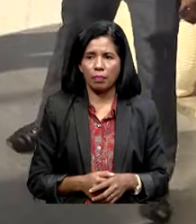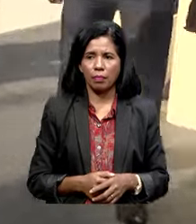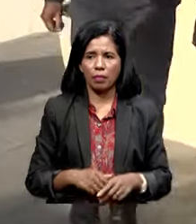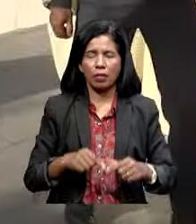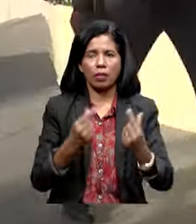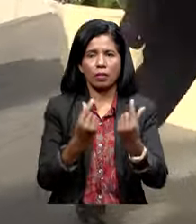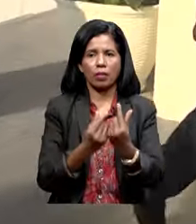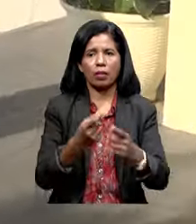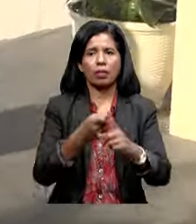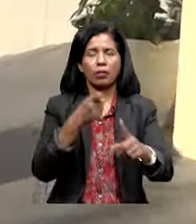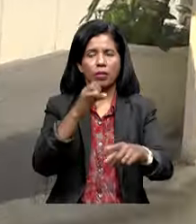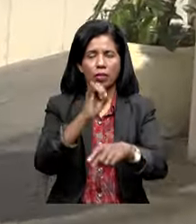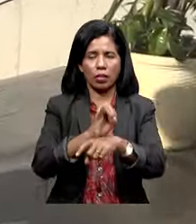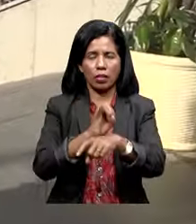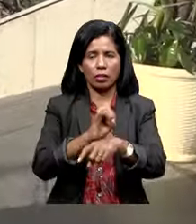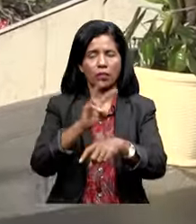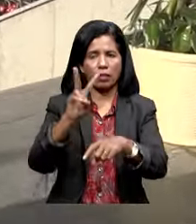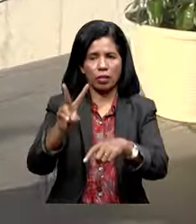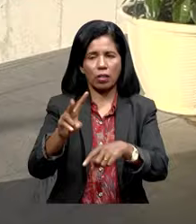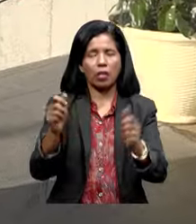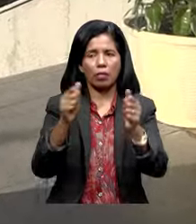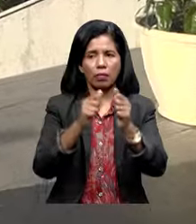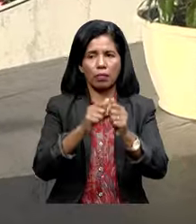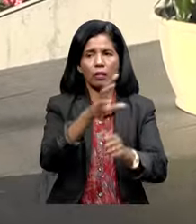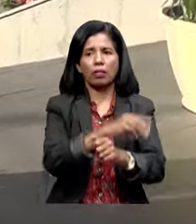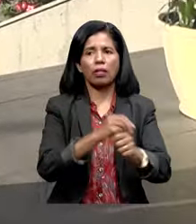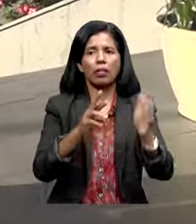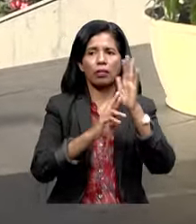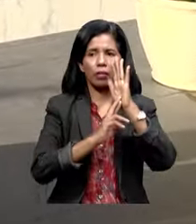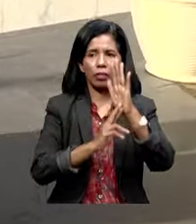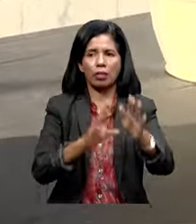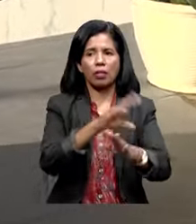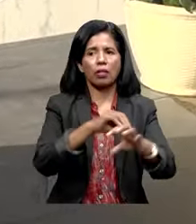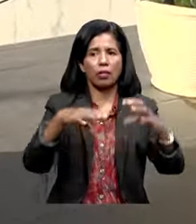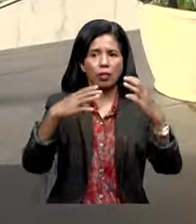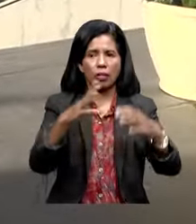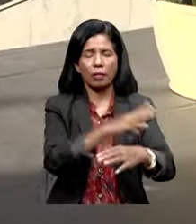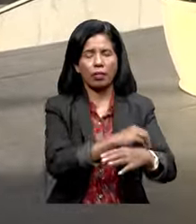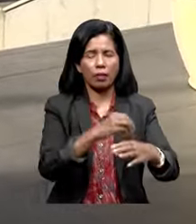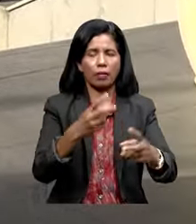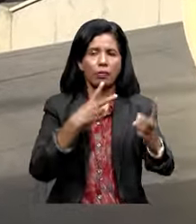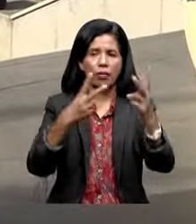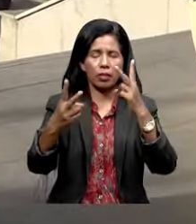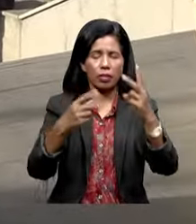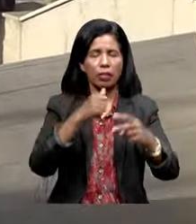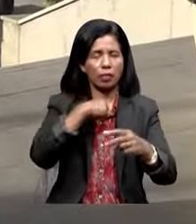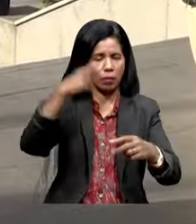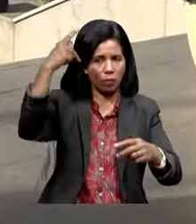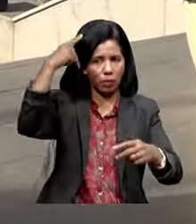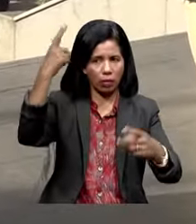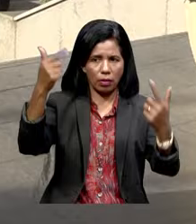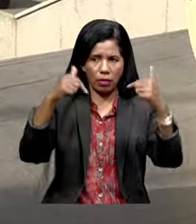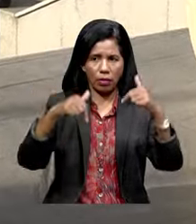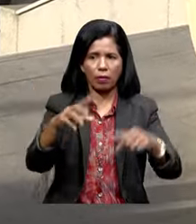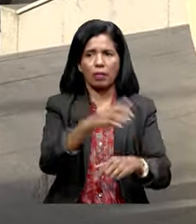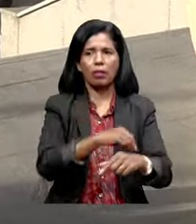Equipa delegação no Vaticano Hamuto com representante Santa Ceia Timor-Leste, comissão organizadora para visita sua santidade Papa